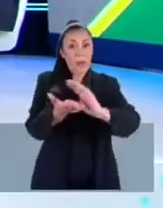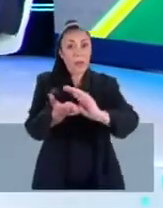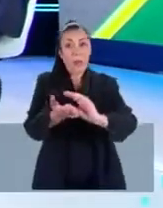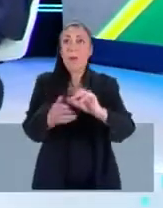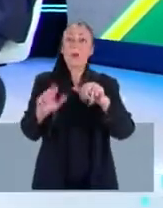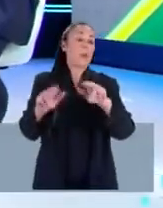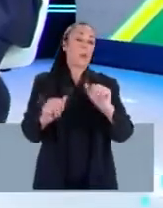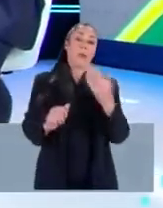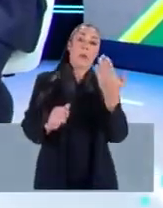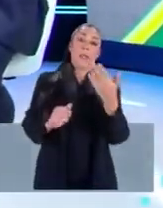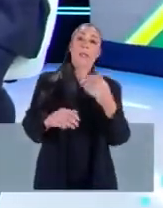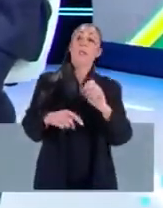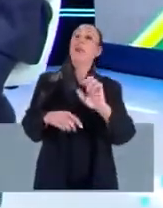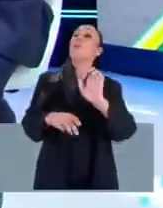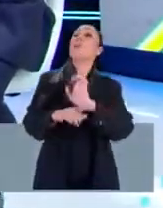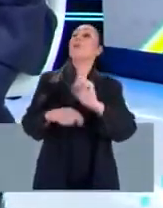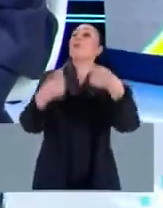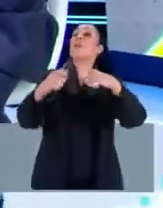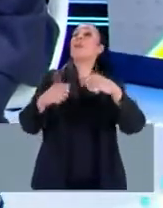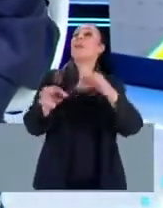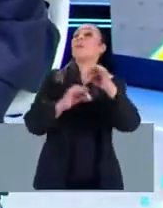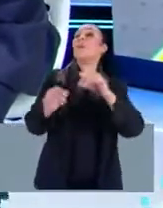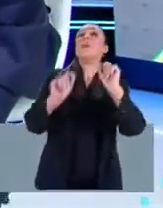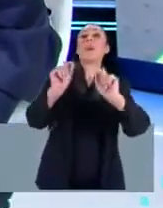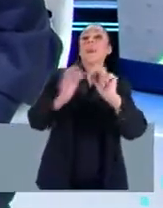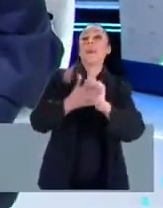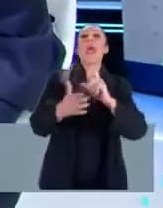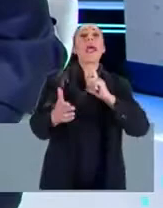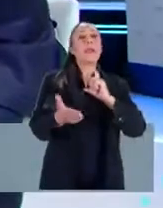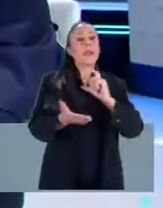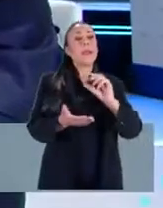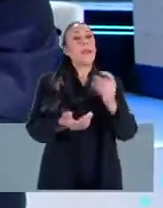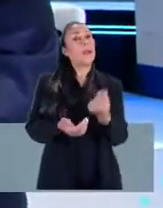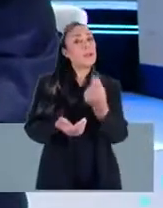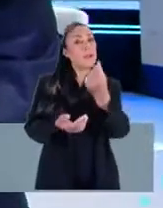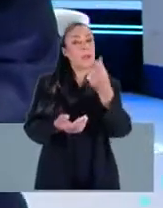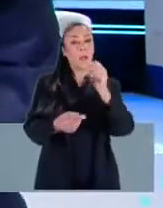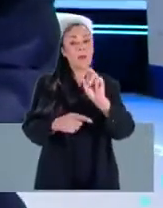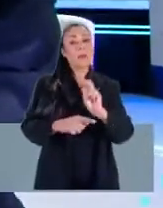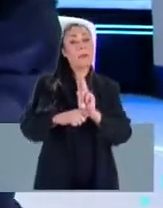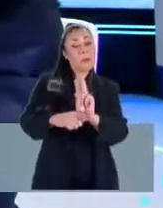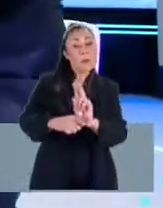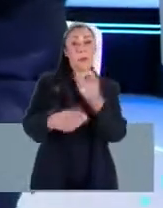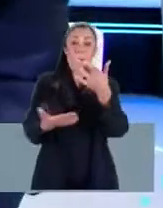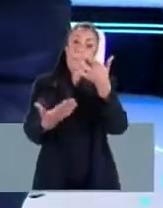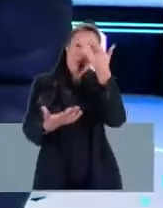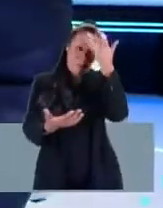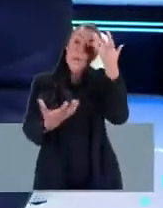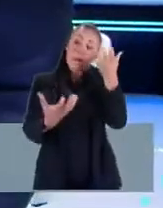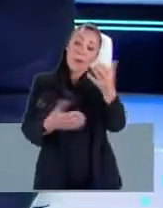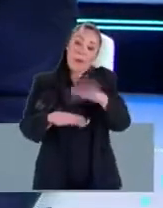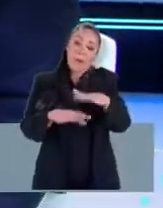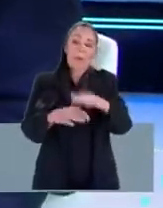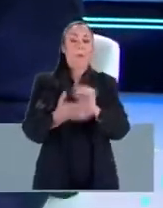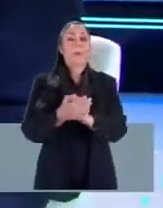Então, o que, que o Estado tem que estar preparado? Para ter dinheiro para emprestar quem queira fazer. Eu vou te contar uma história.